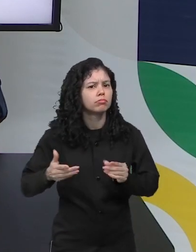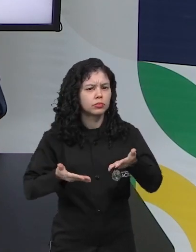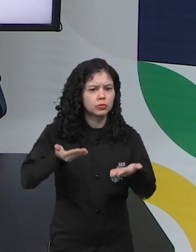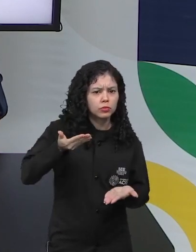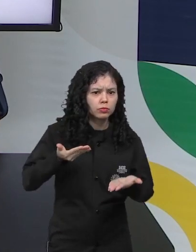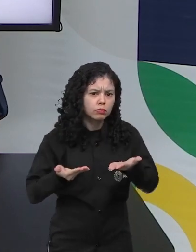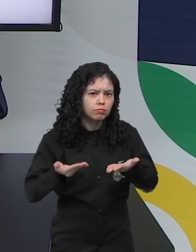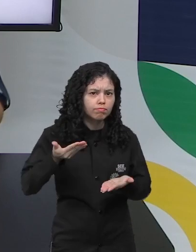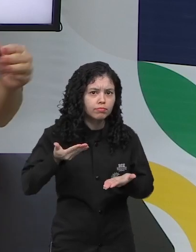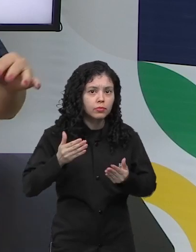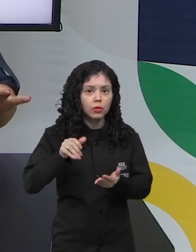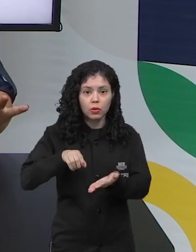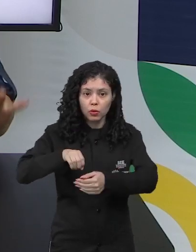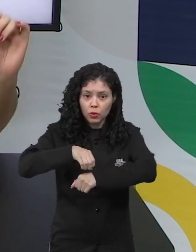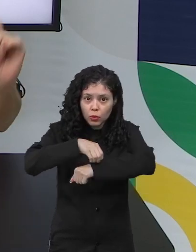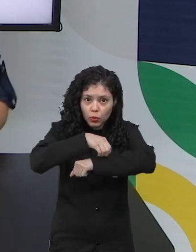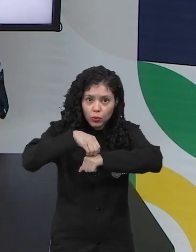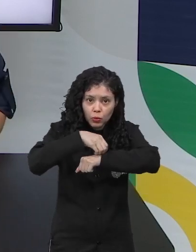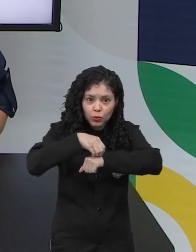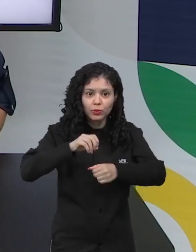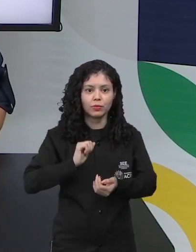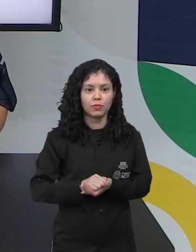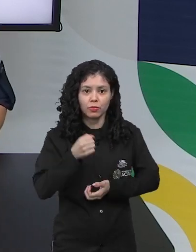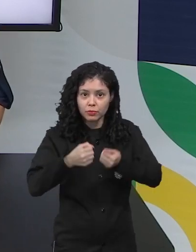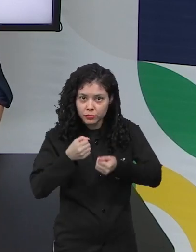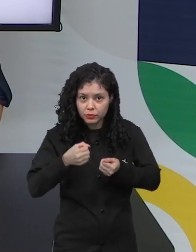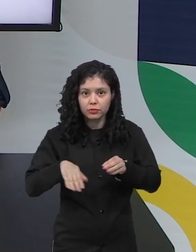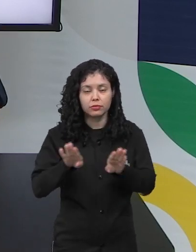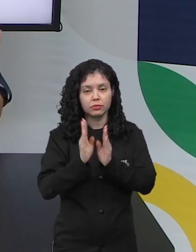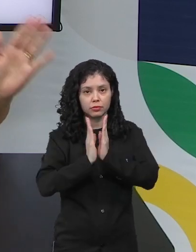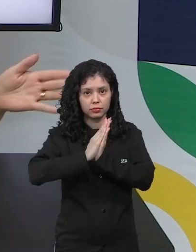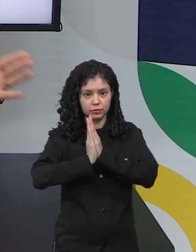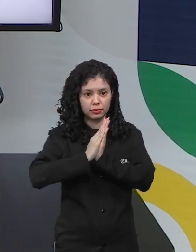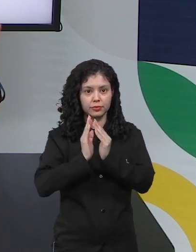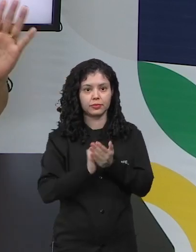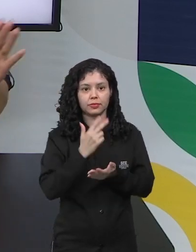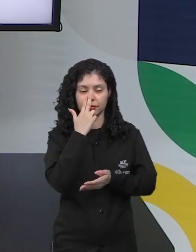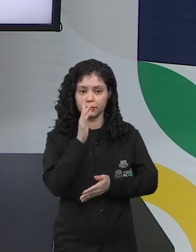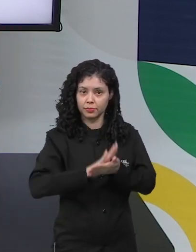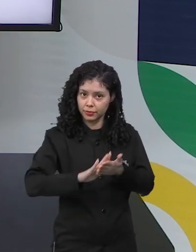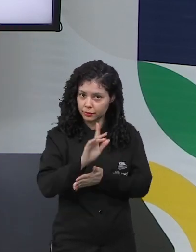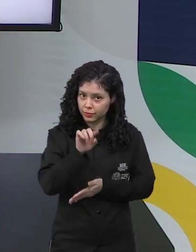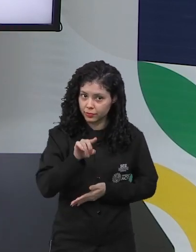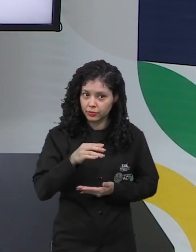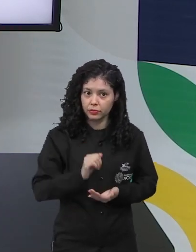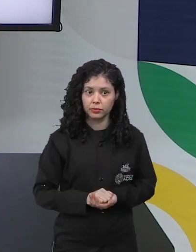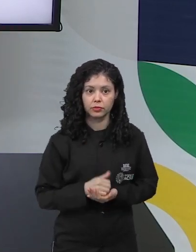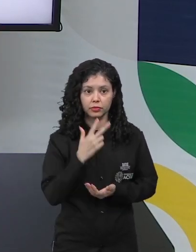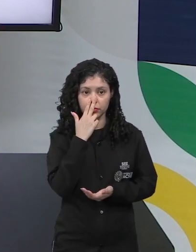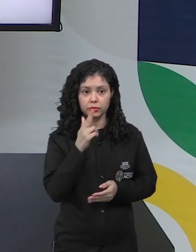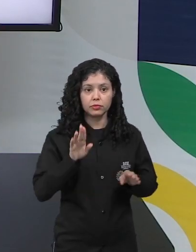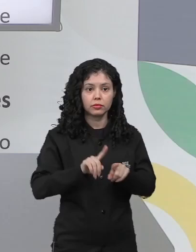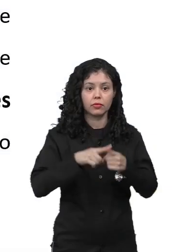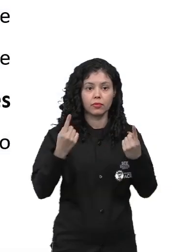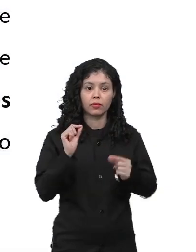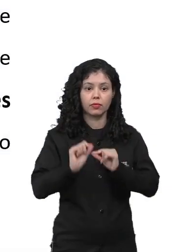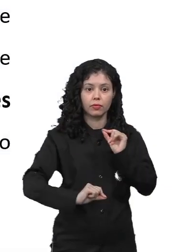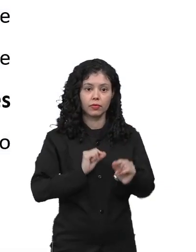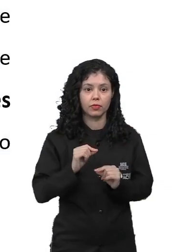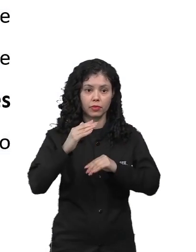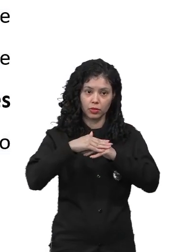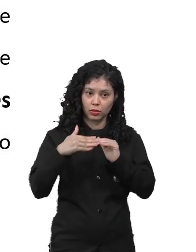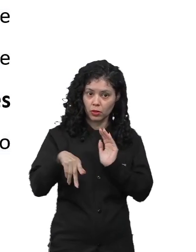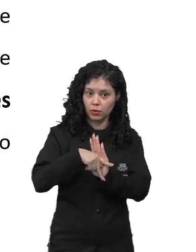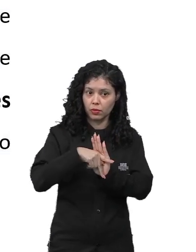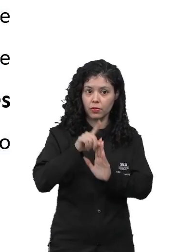balança, este carrinho e esse bonequinho têm em comum? Aparentemente nada, né? Porém, eles têm em comum que são